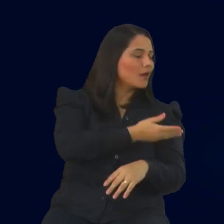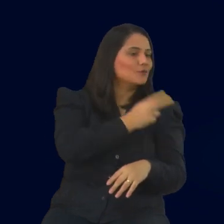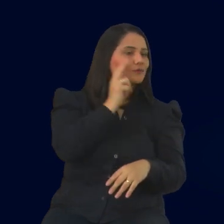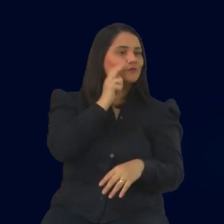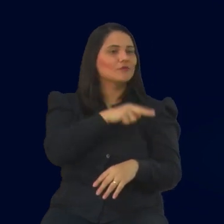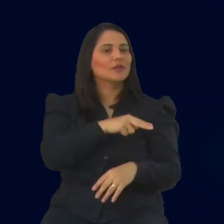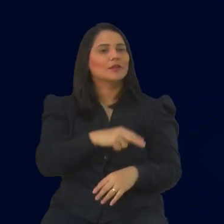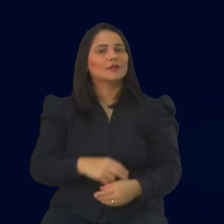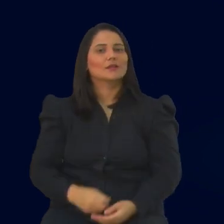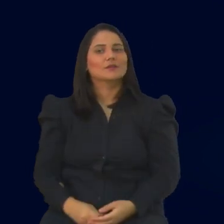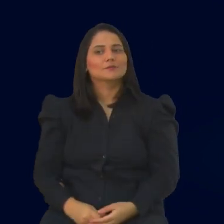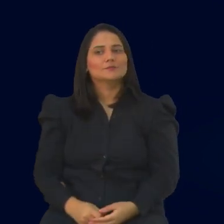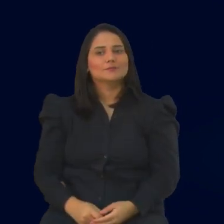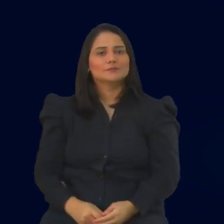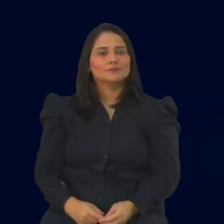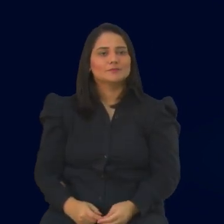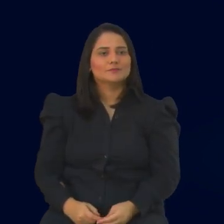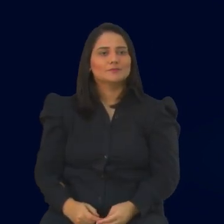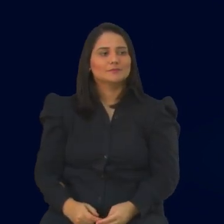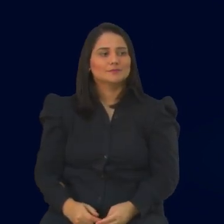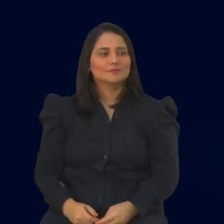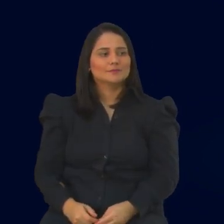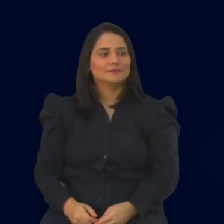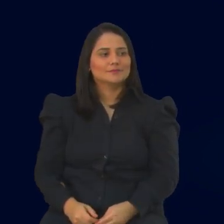e mostrem a dos colegas.